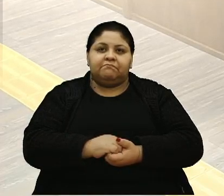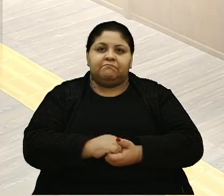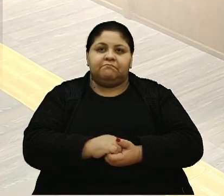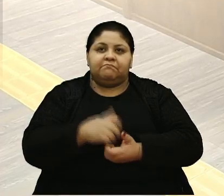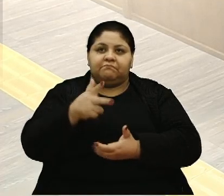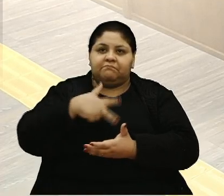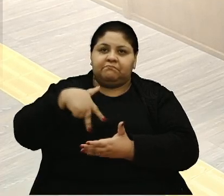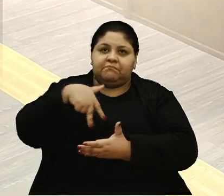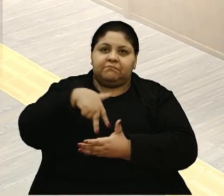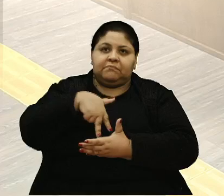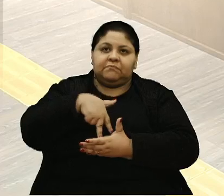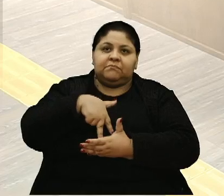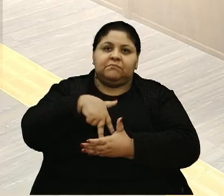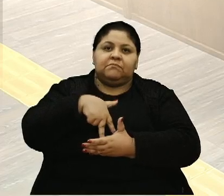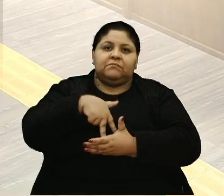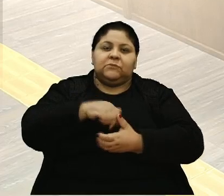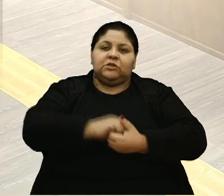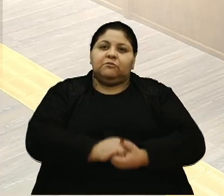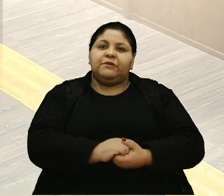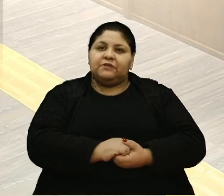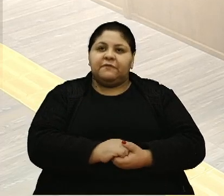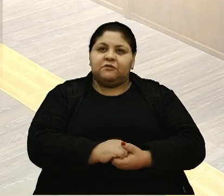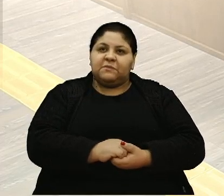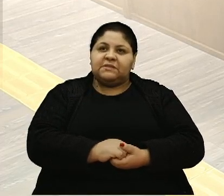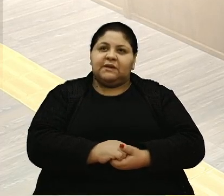Na tribuna.